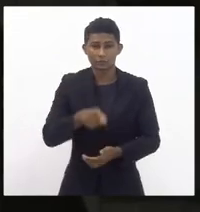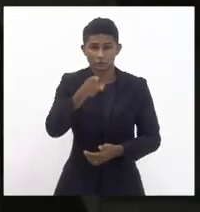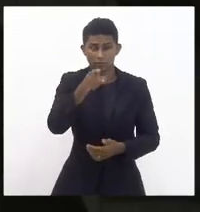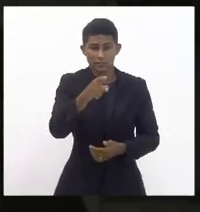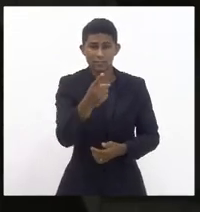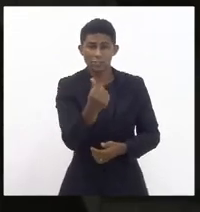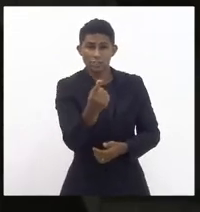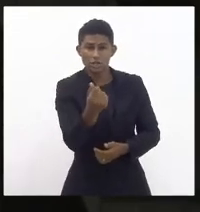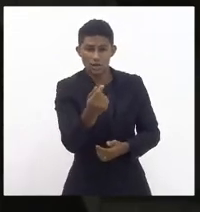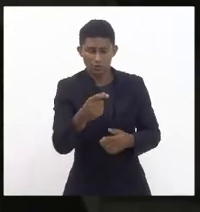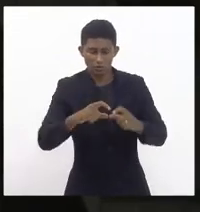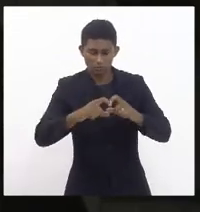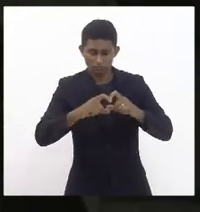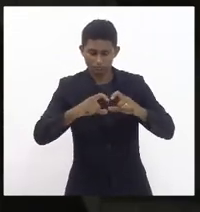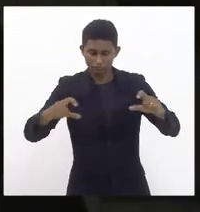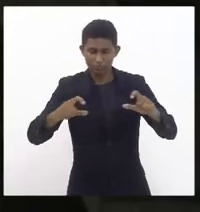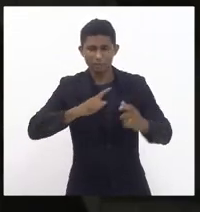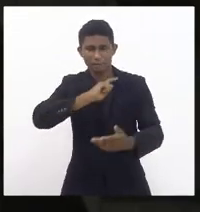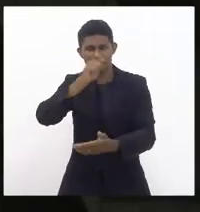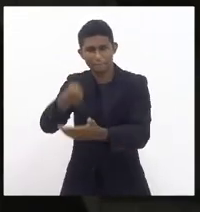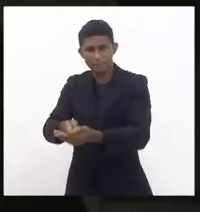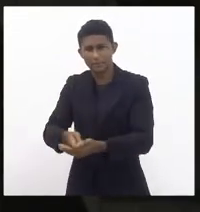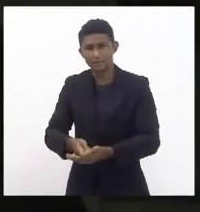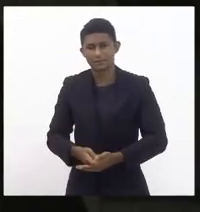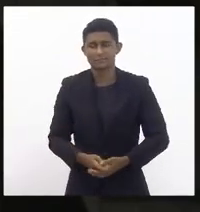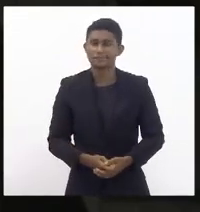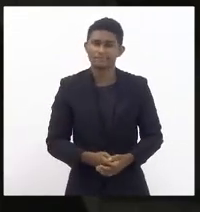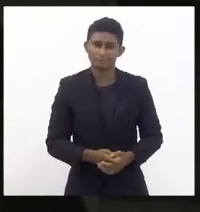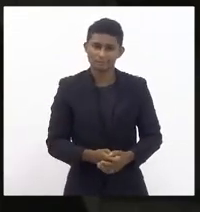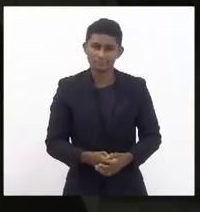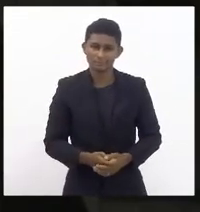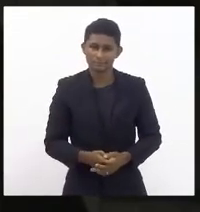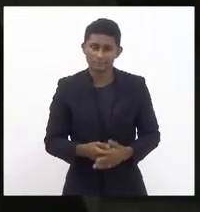vivo e evidentemente